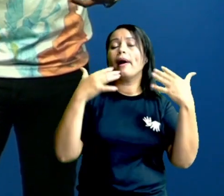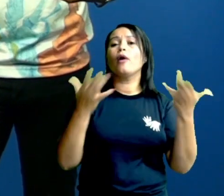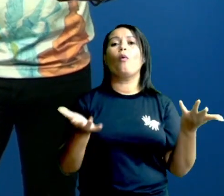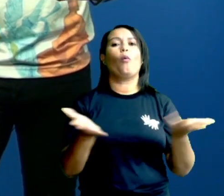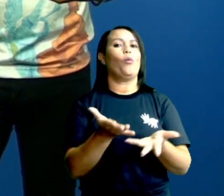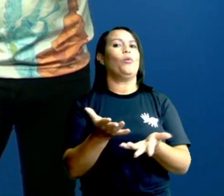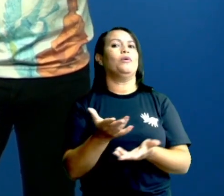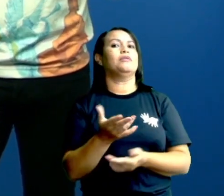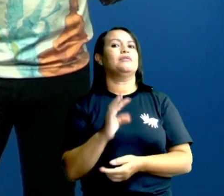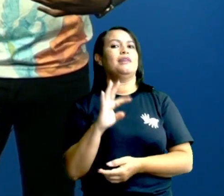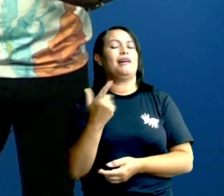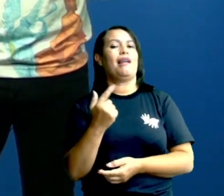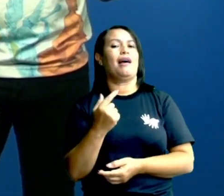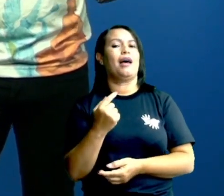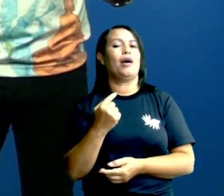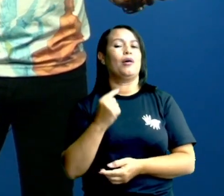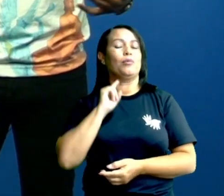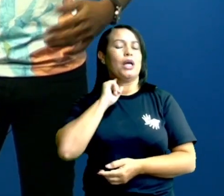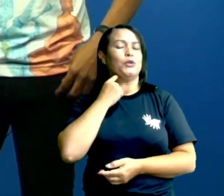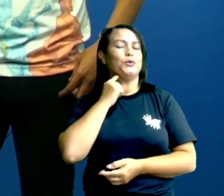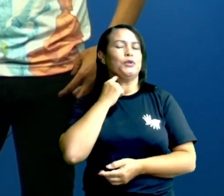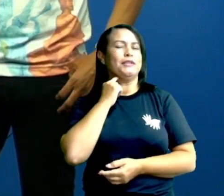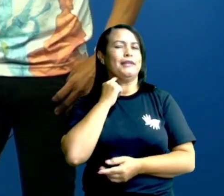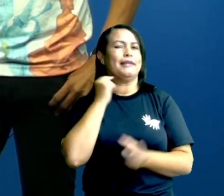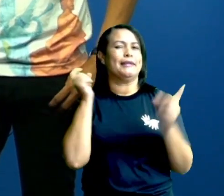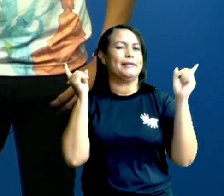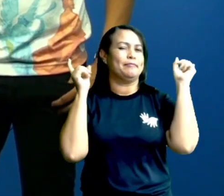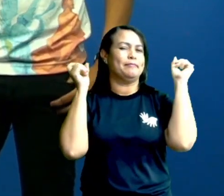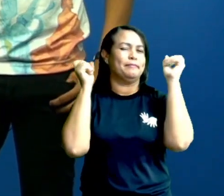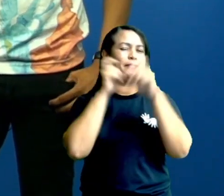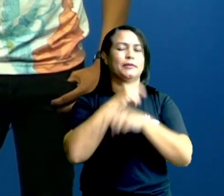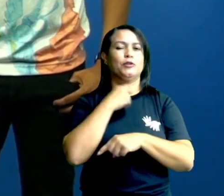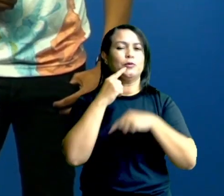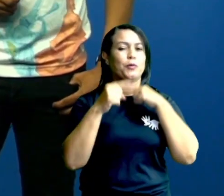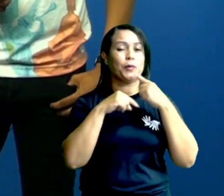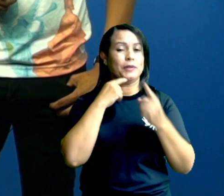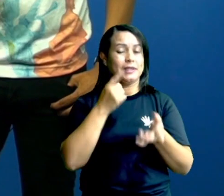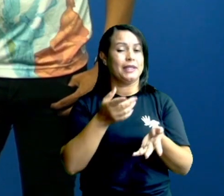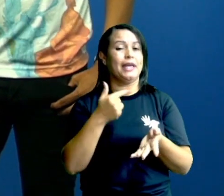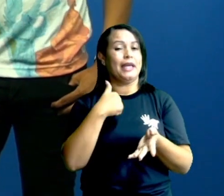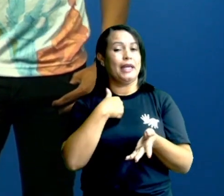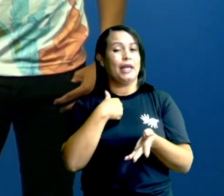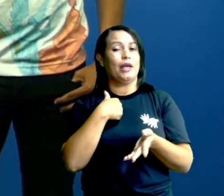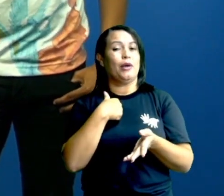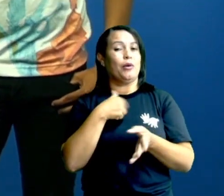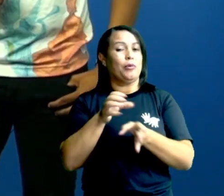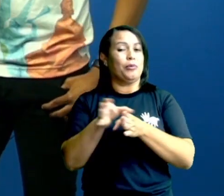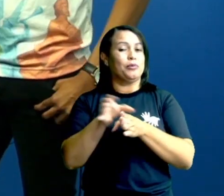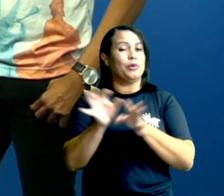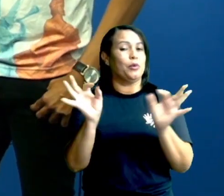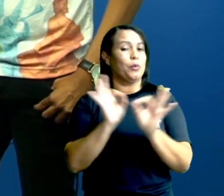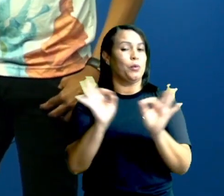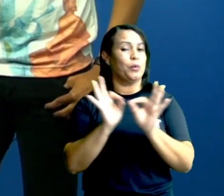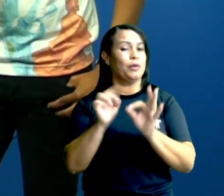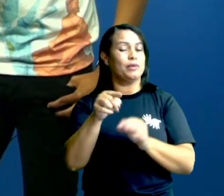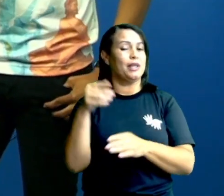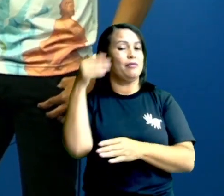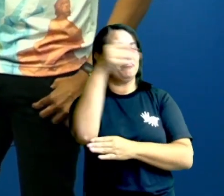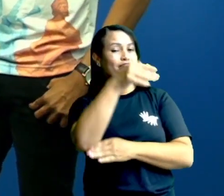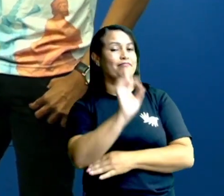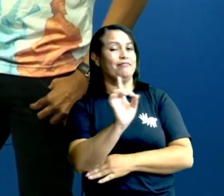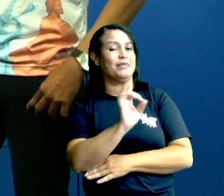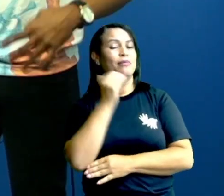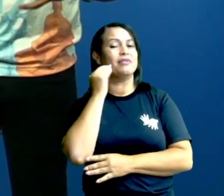hoje Lógico em decorrência da poluição fica meio que inviável e eu não assim daria esse conselho para que você